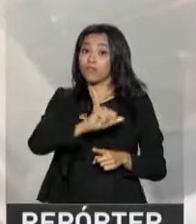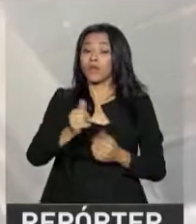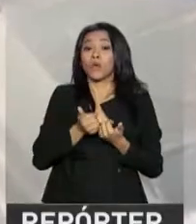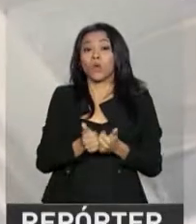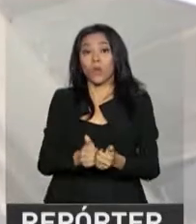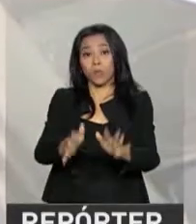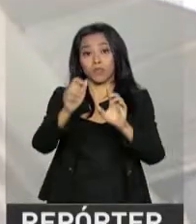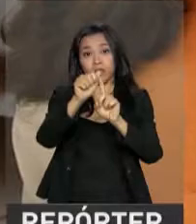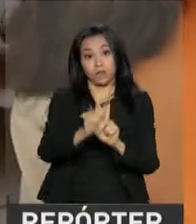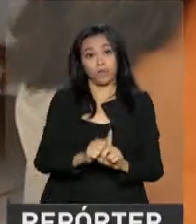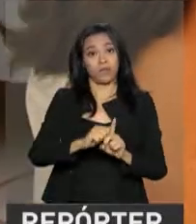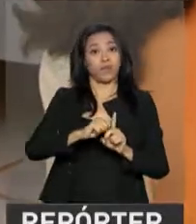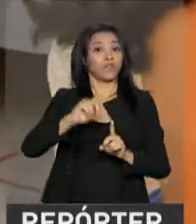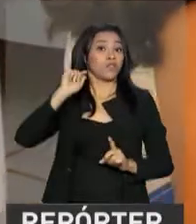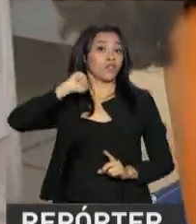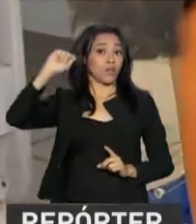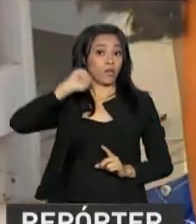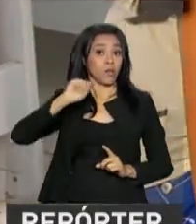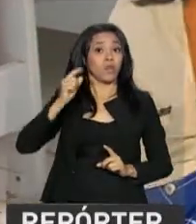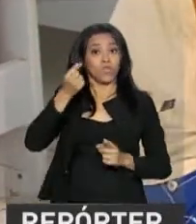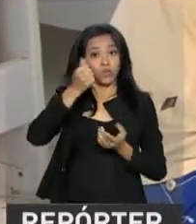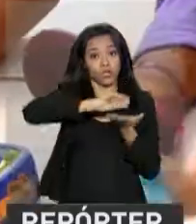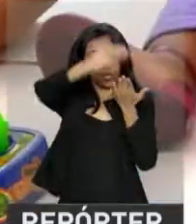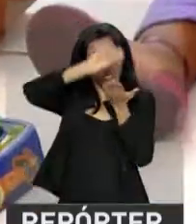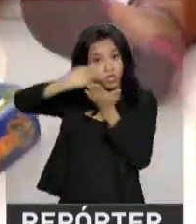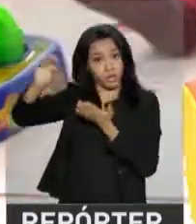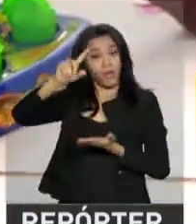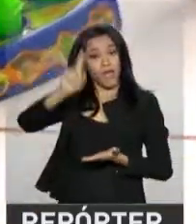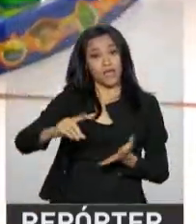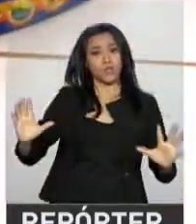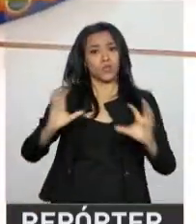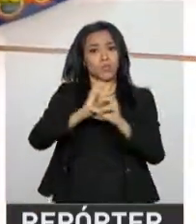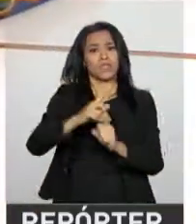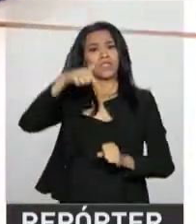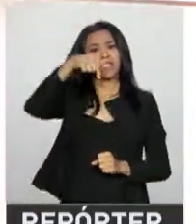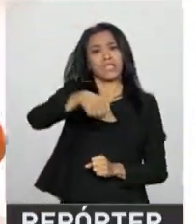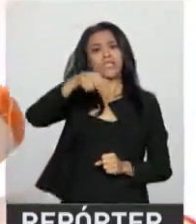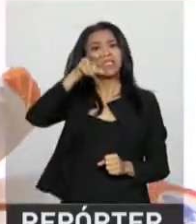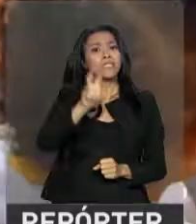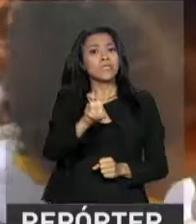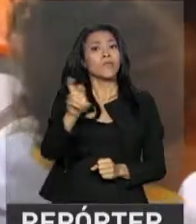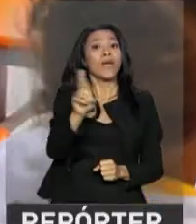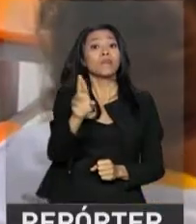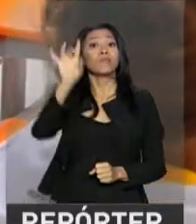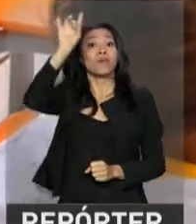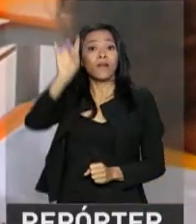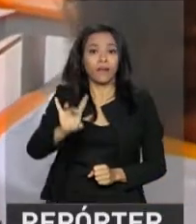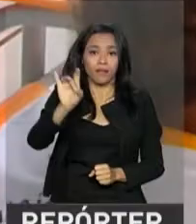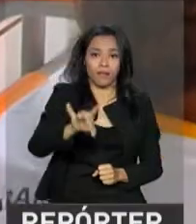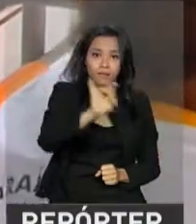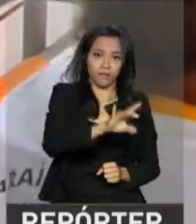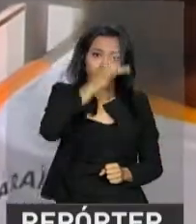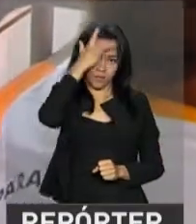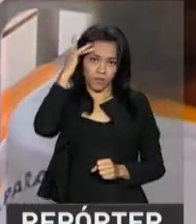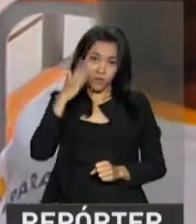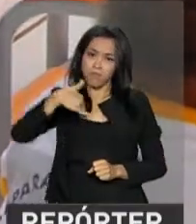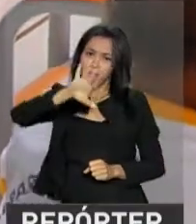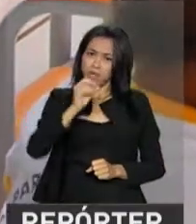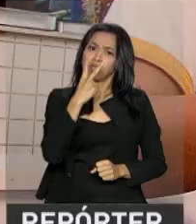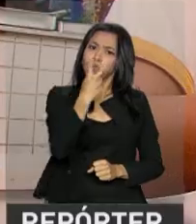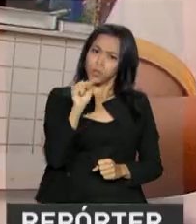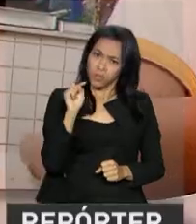abril com isso o repasse às prefeituras chega a 75 reais por pessoa atendida mais de 2.600 municípios